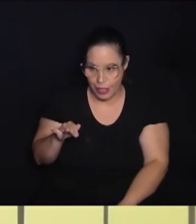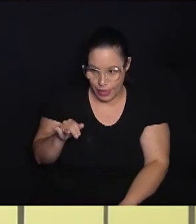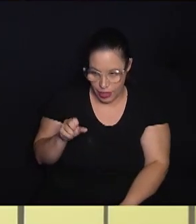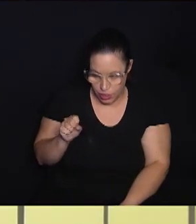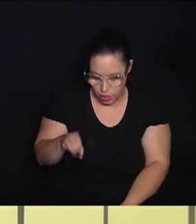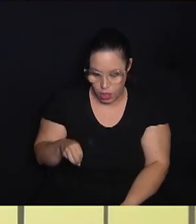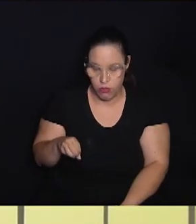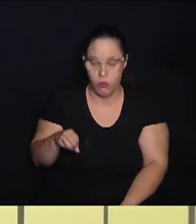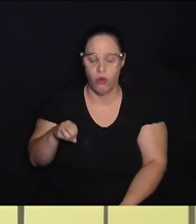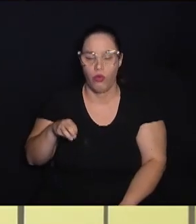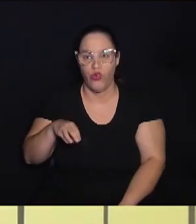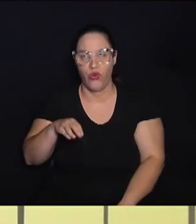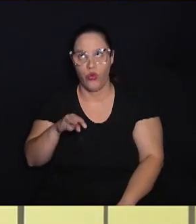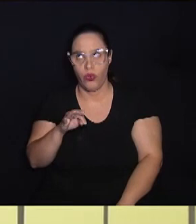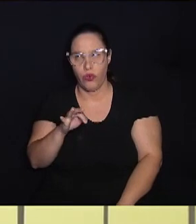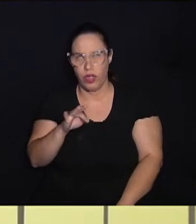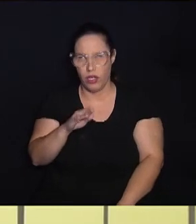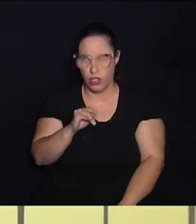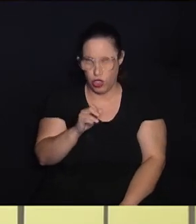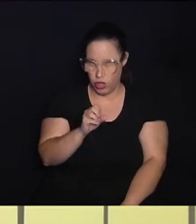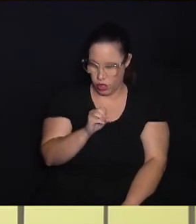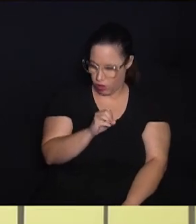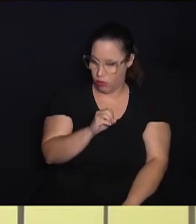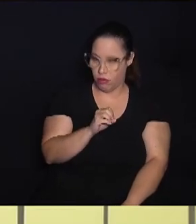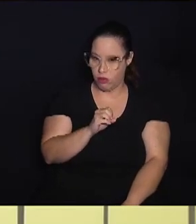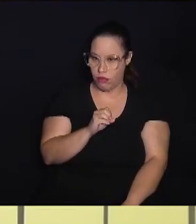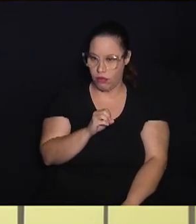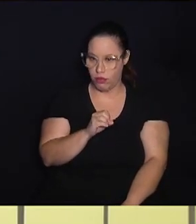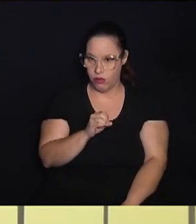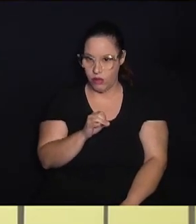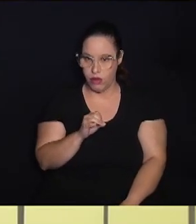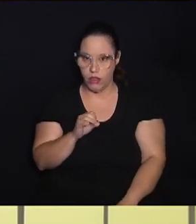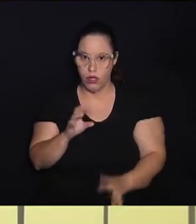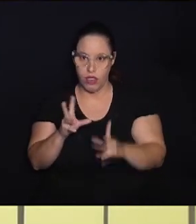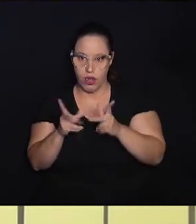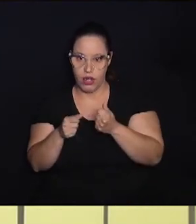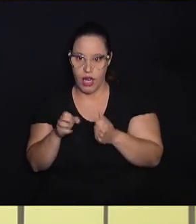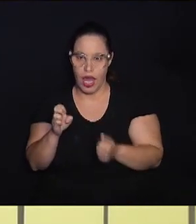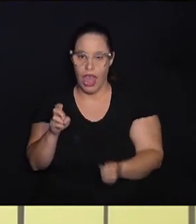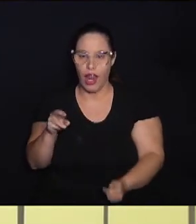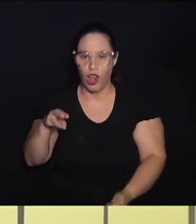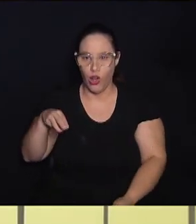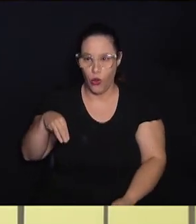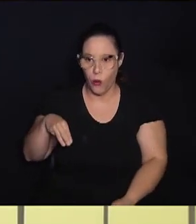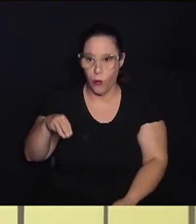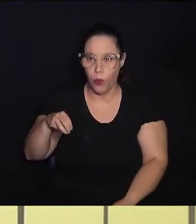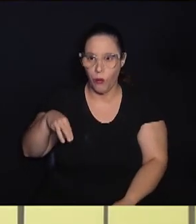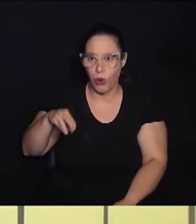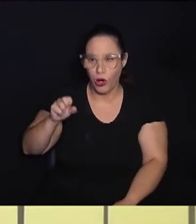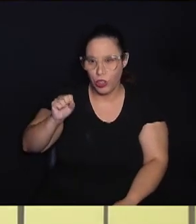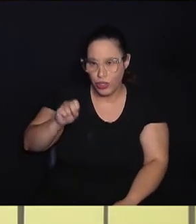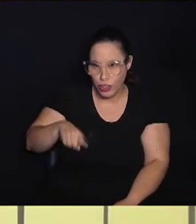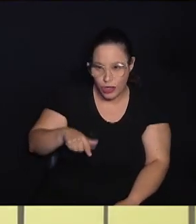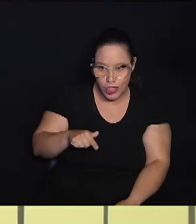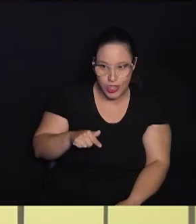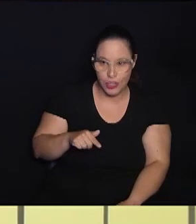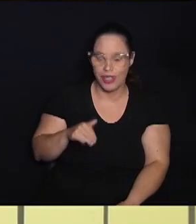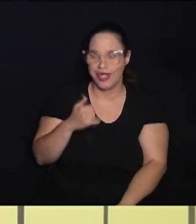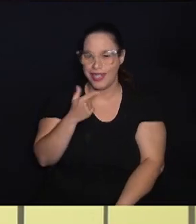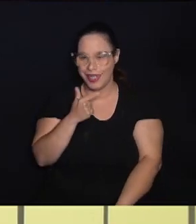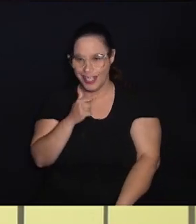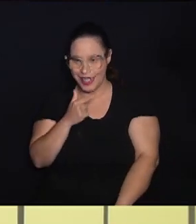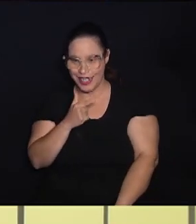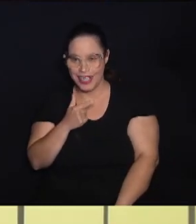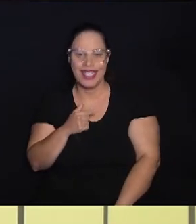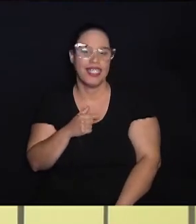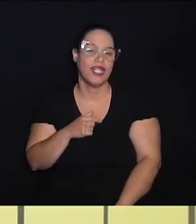brincadeira né e ambos vão juntos enfrentar o Elon mosca esse essa é a premissa dessa história quadrin que